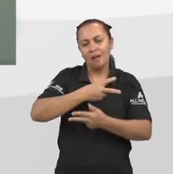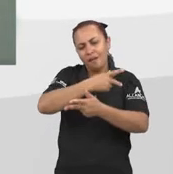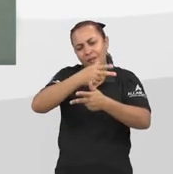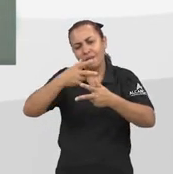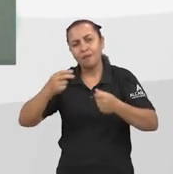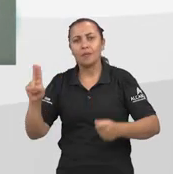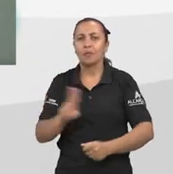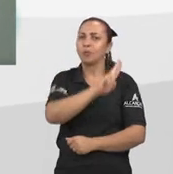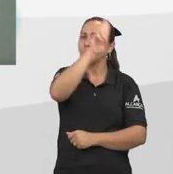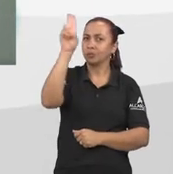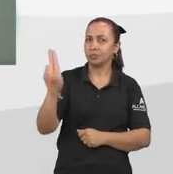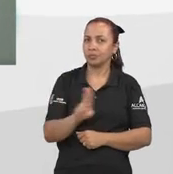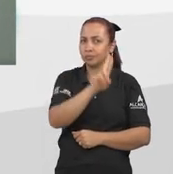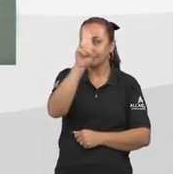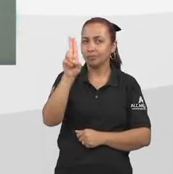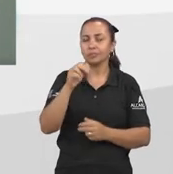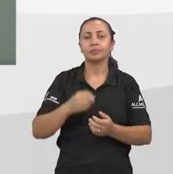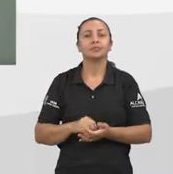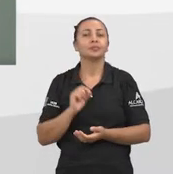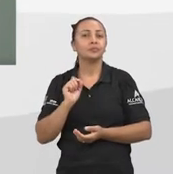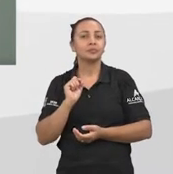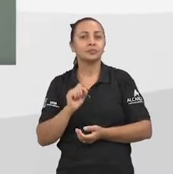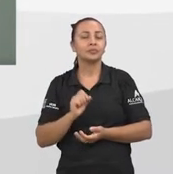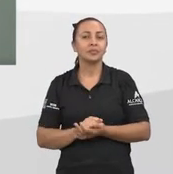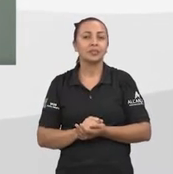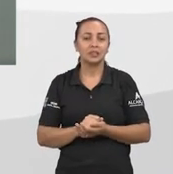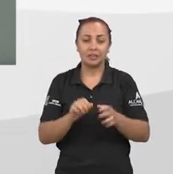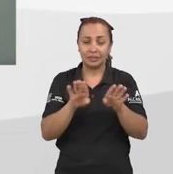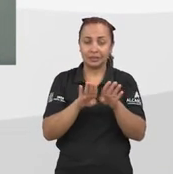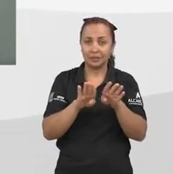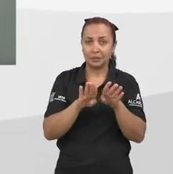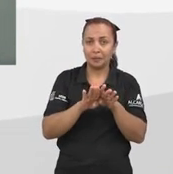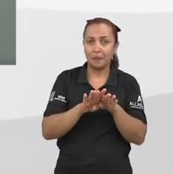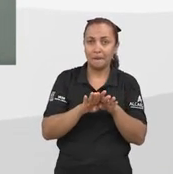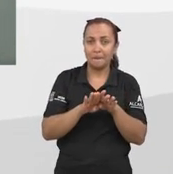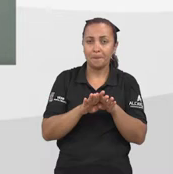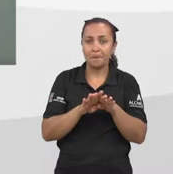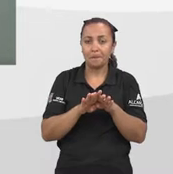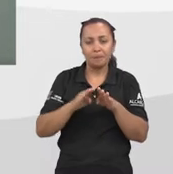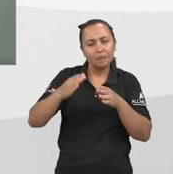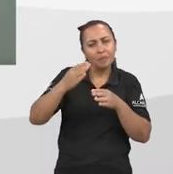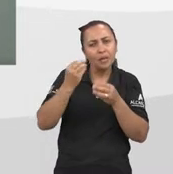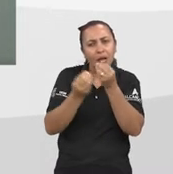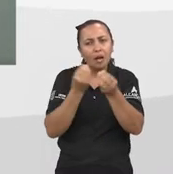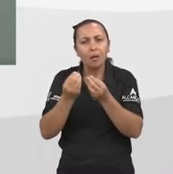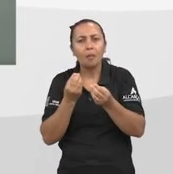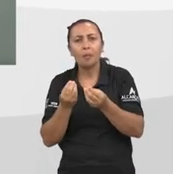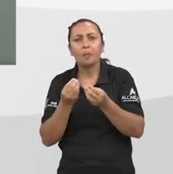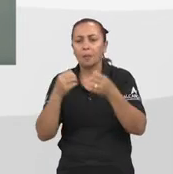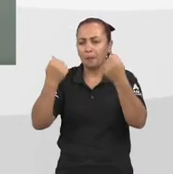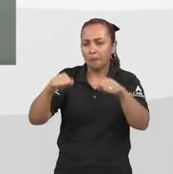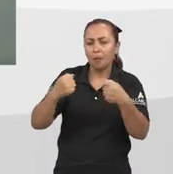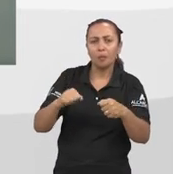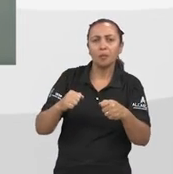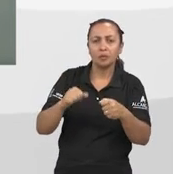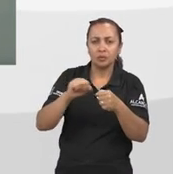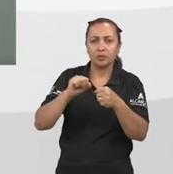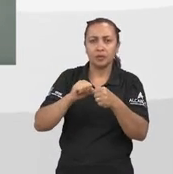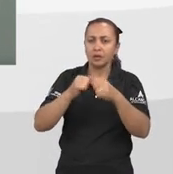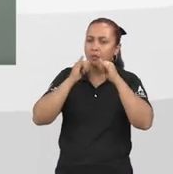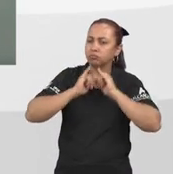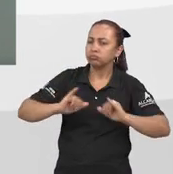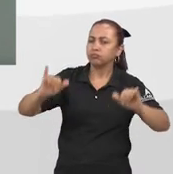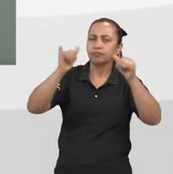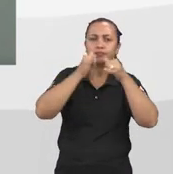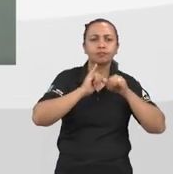em várias universidades e que ele é um meio para poder fazer